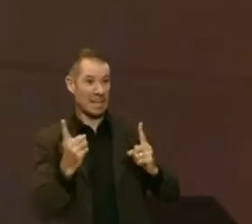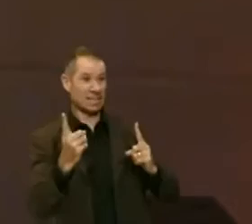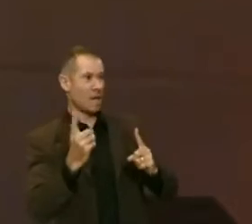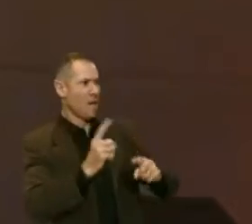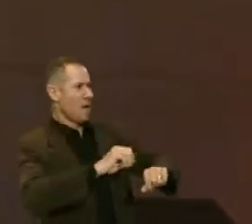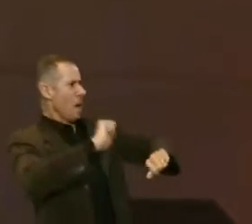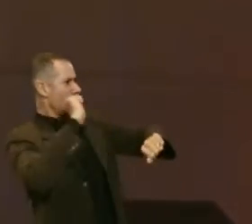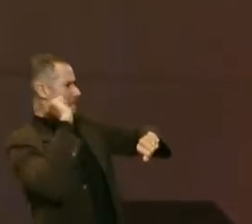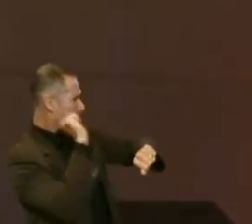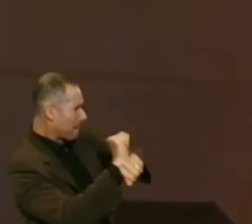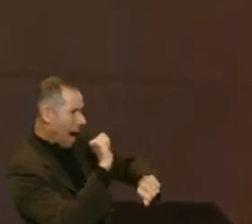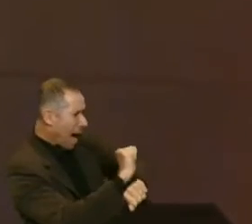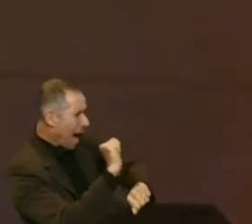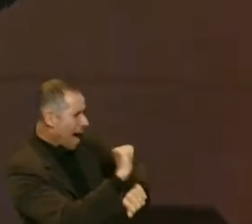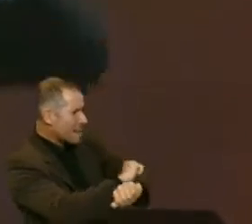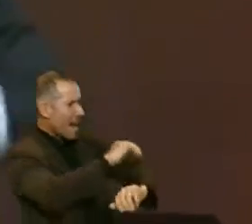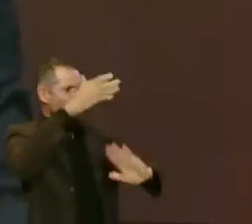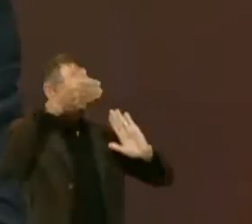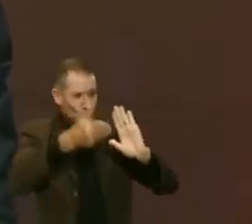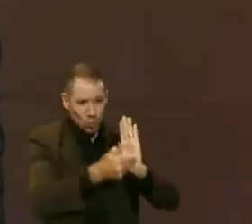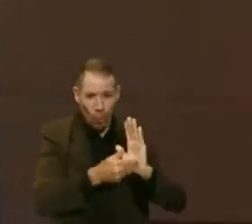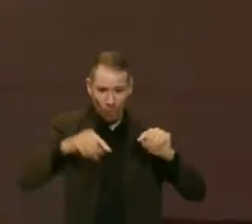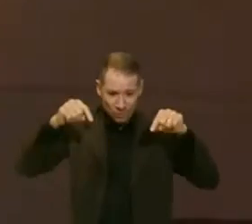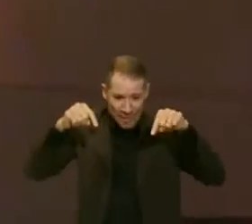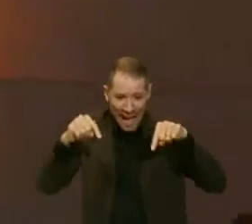para, estamos todos aqui.